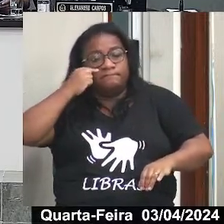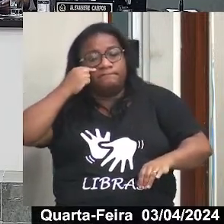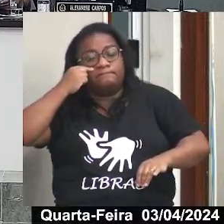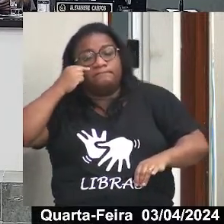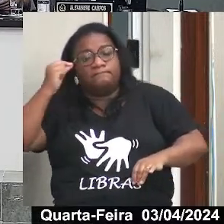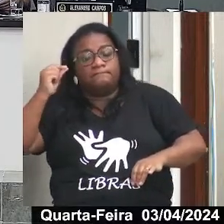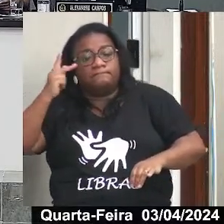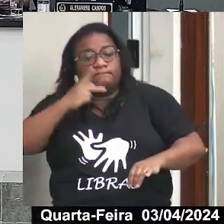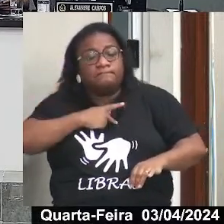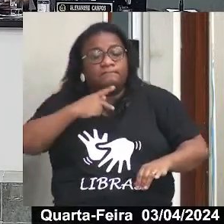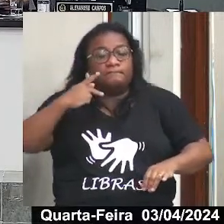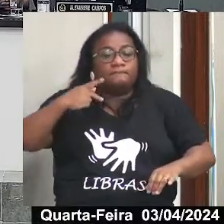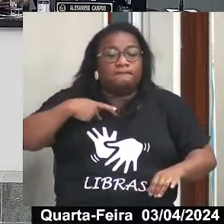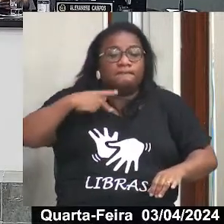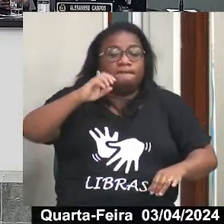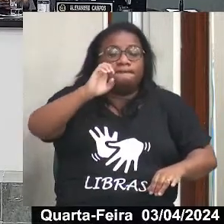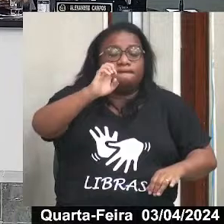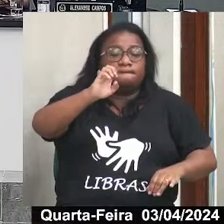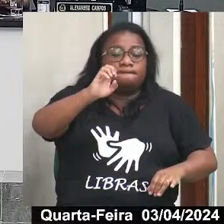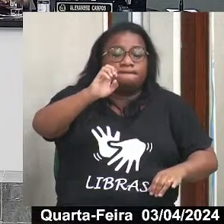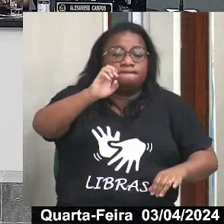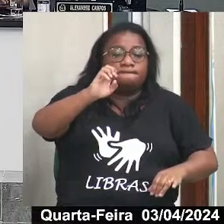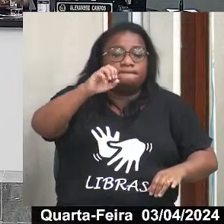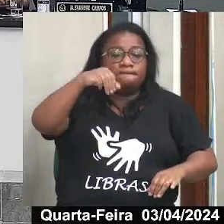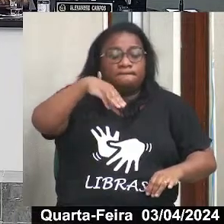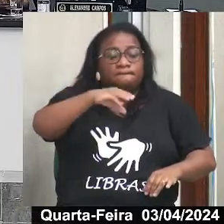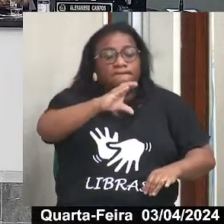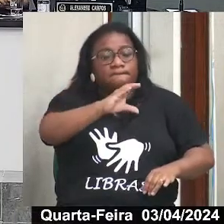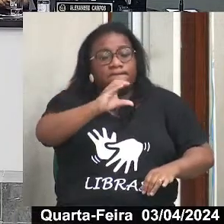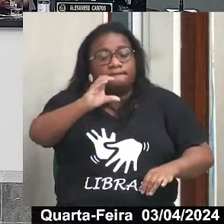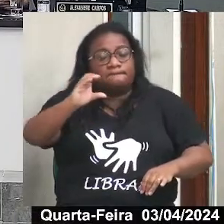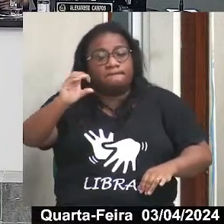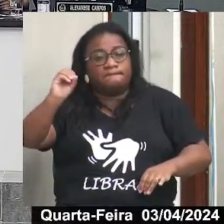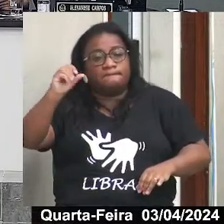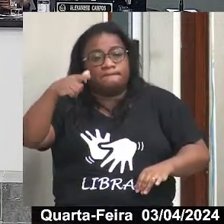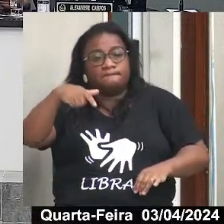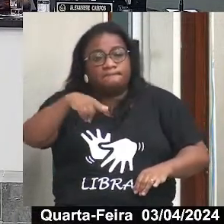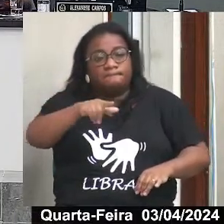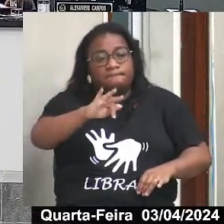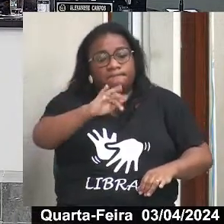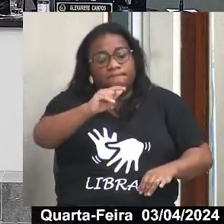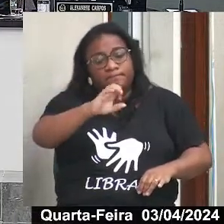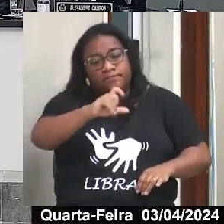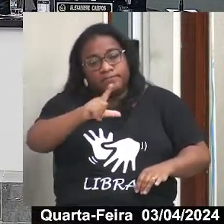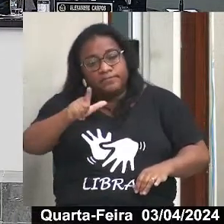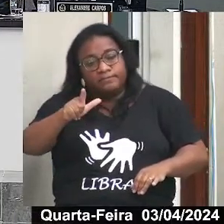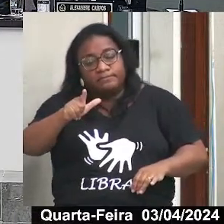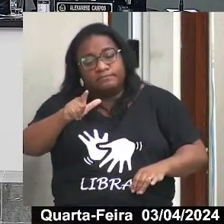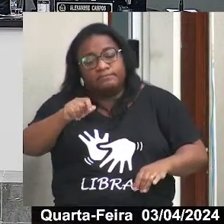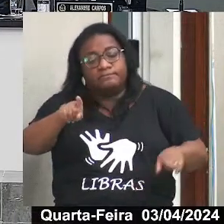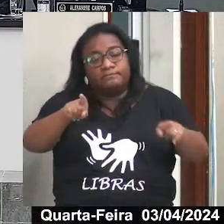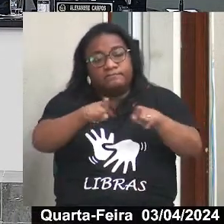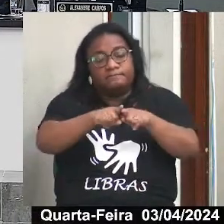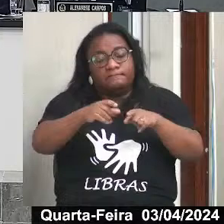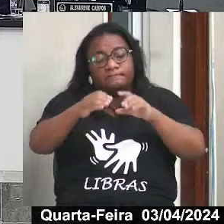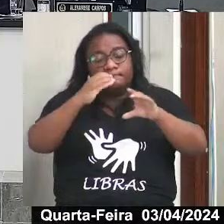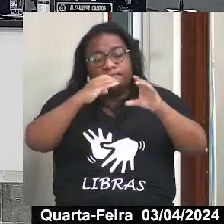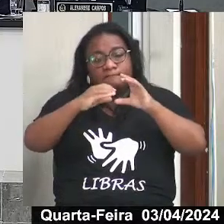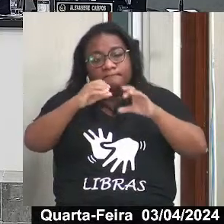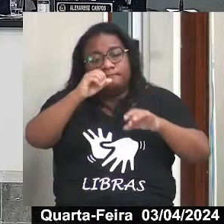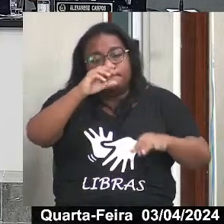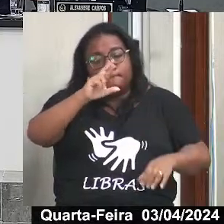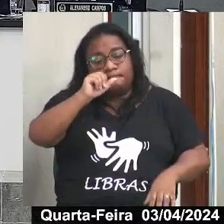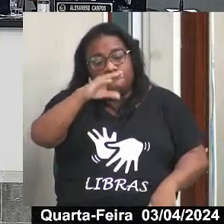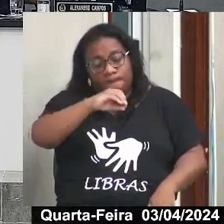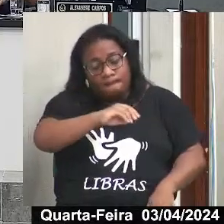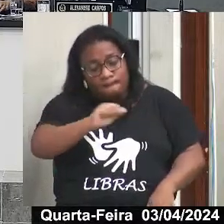o pastor e deputado federal Marcos Feliciano, estará o cantor Roberto